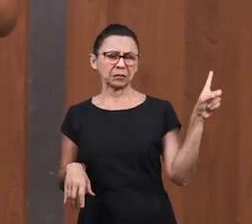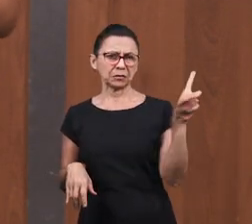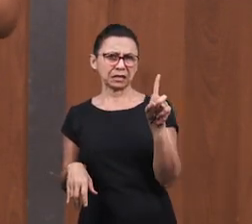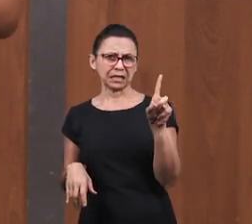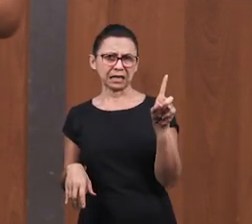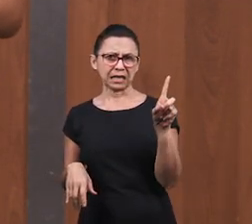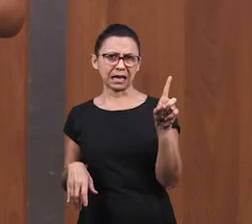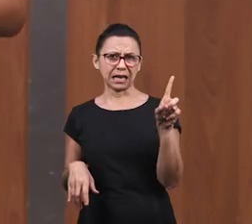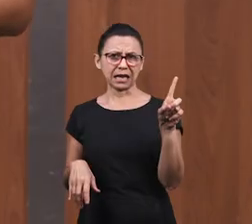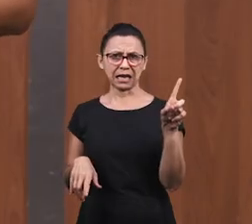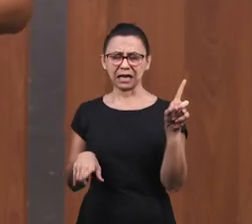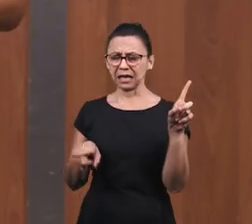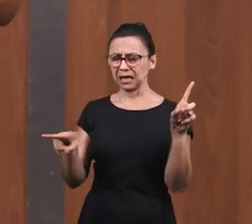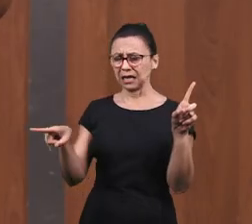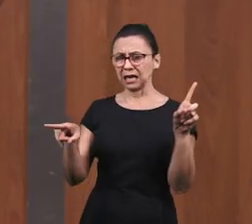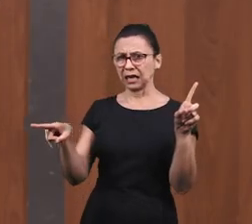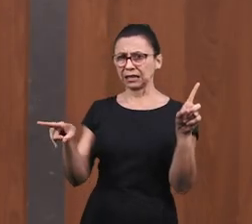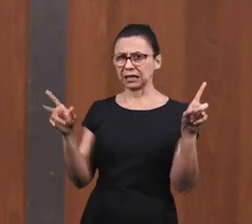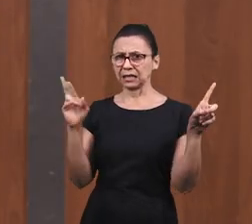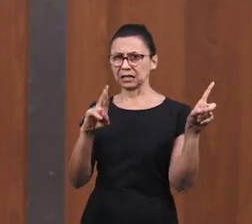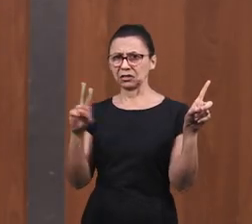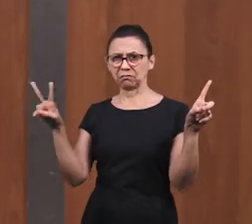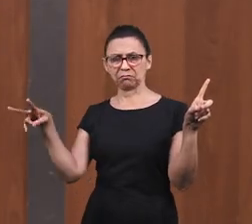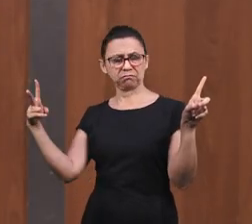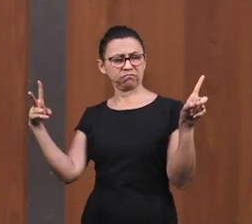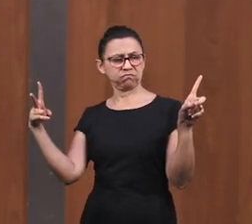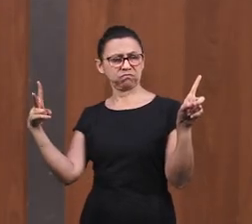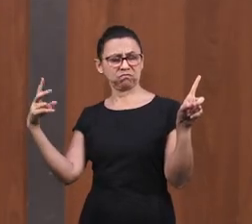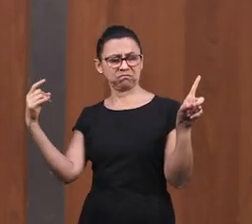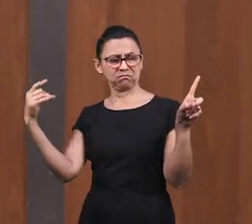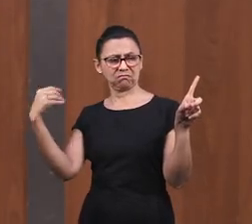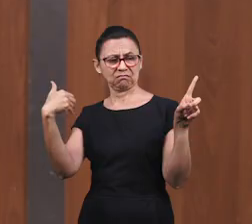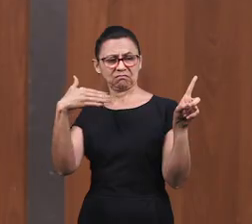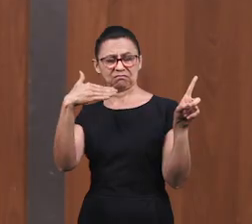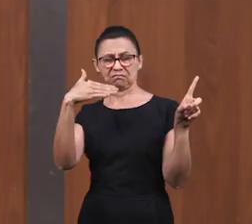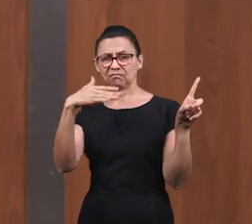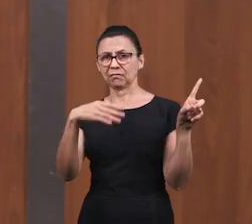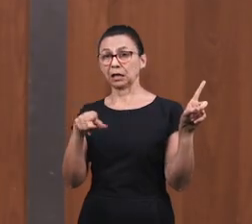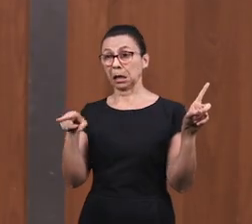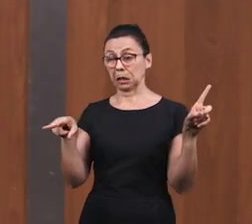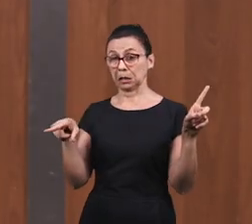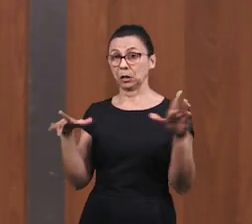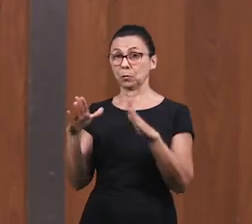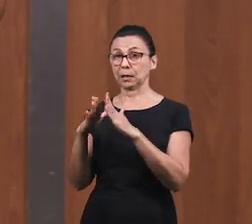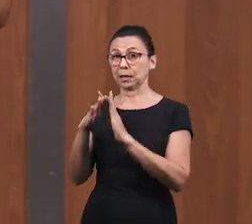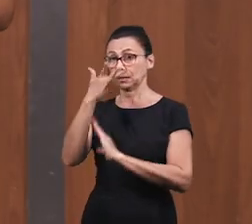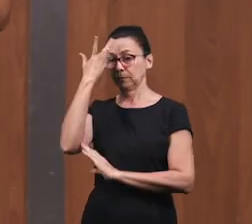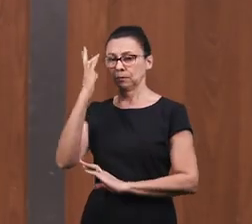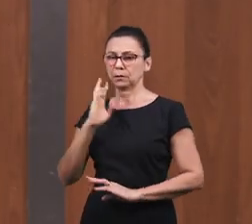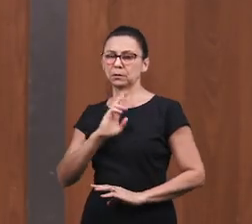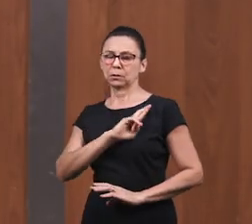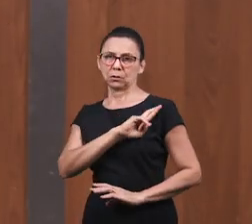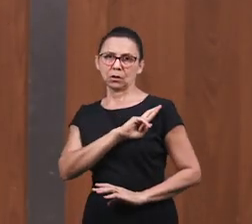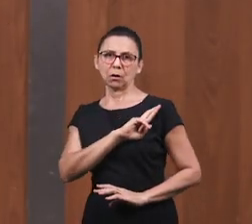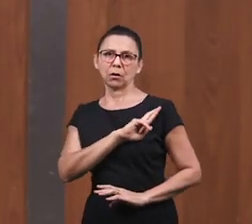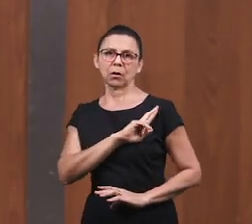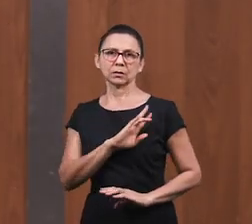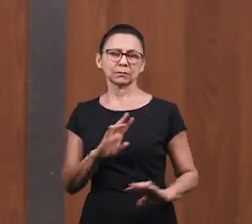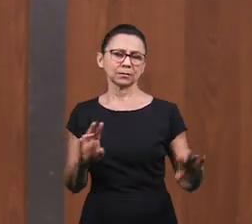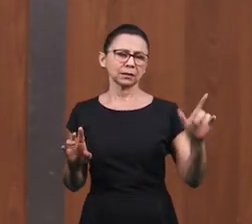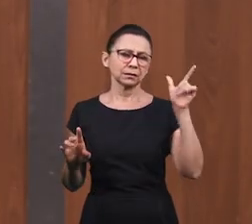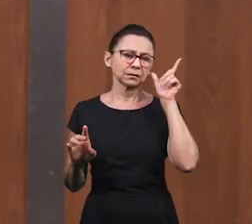naquela casa. Ela era uma pecadora, diz a palavra. E ali era uma casa de religiosos.